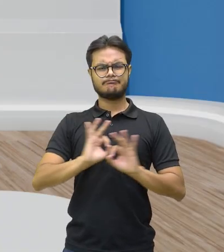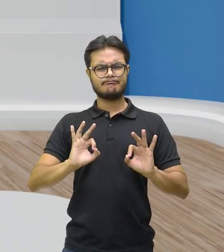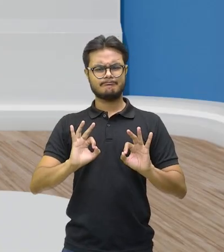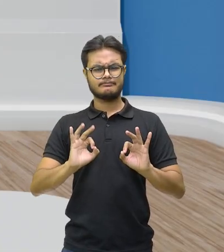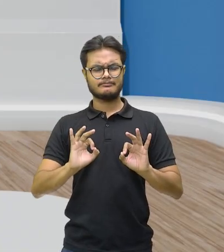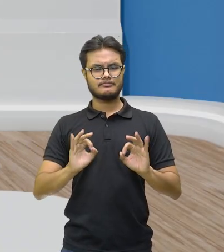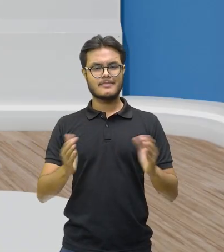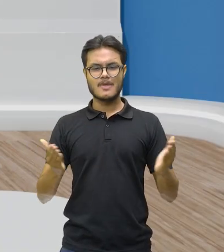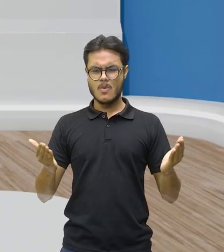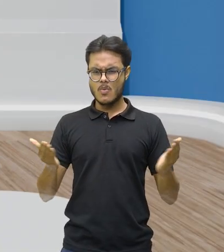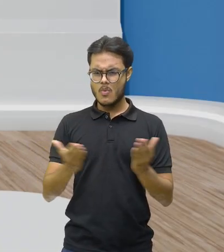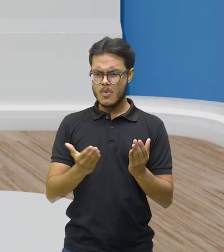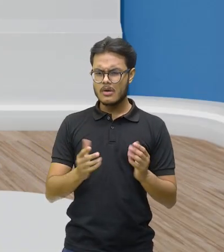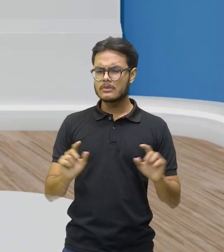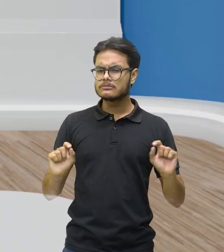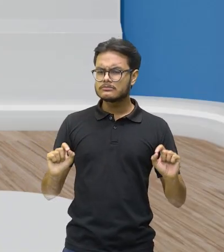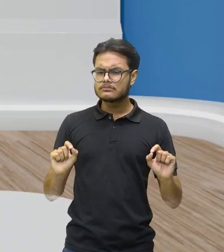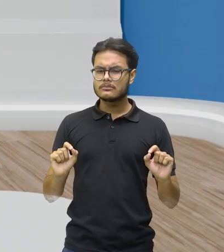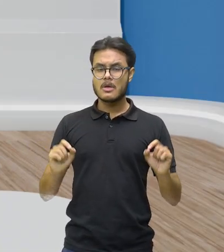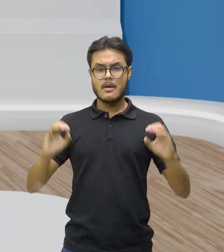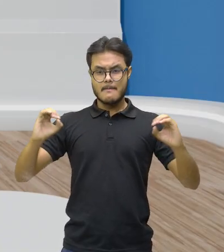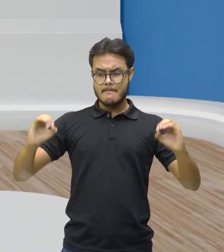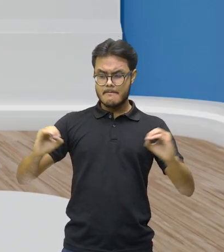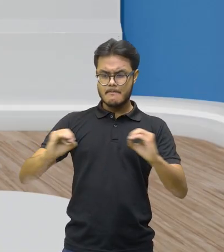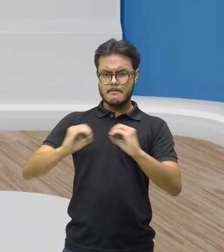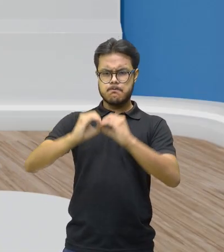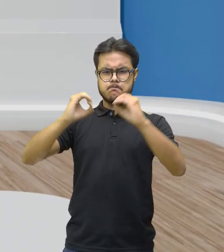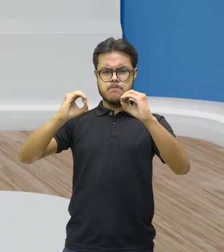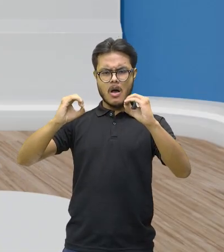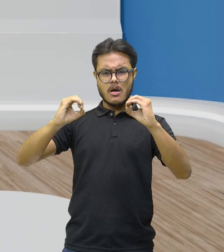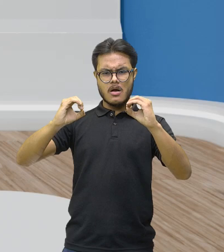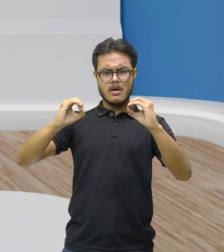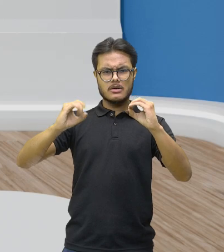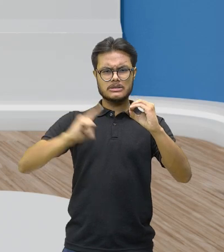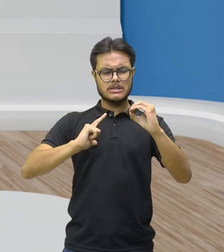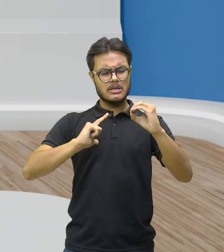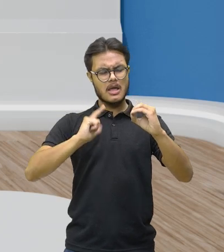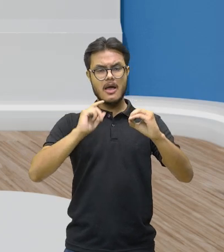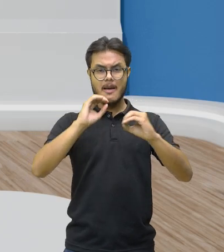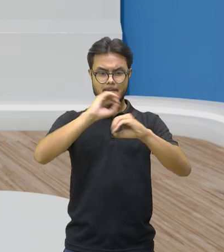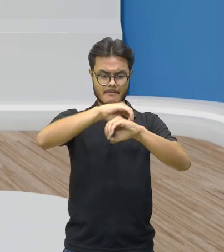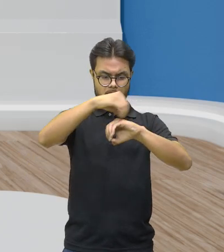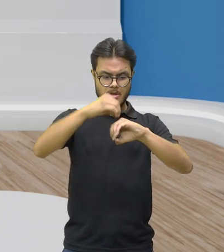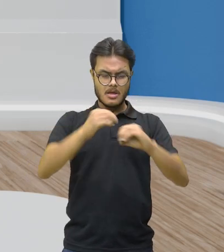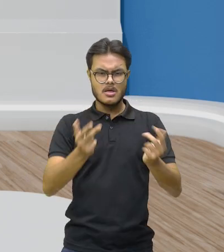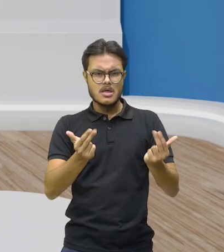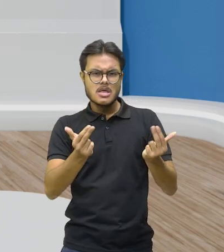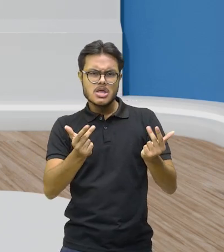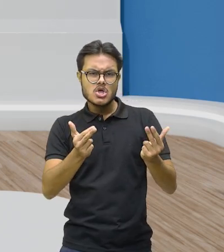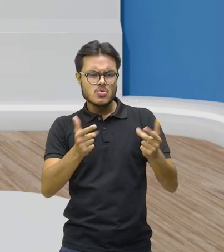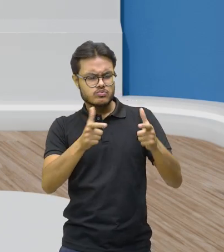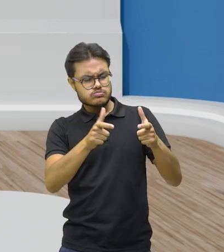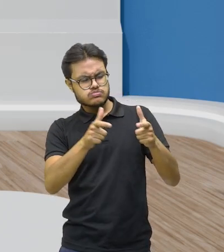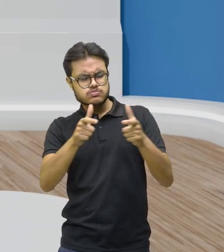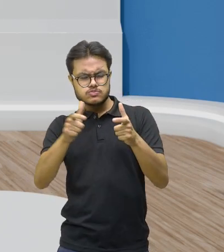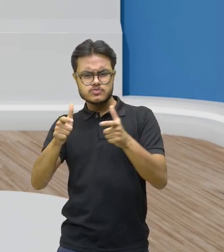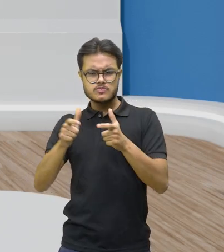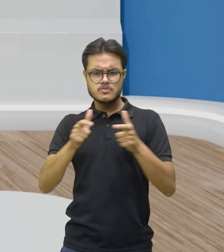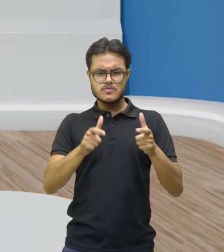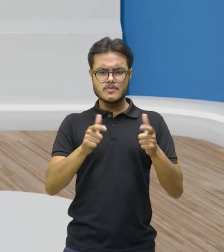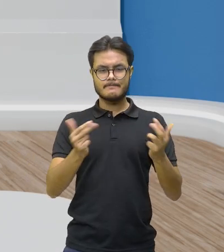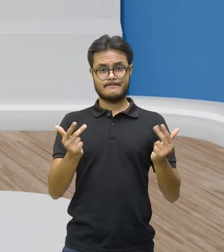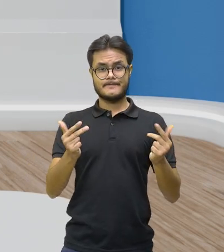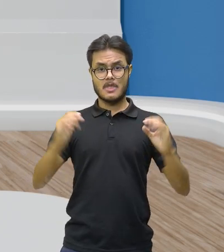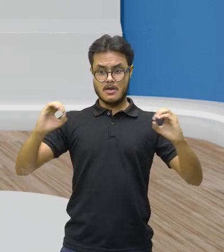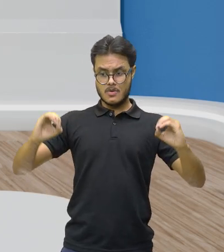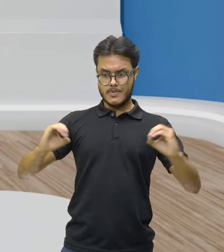Então o que nós vamos considerar? Que nessas colisões as moléculas são de mesmo tamanho, não esquece. E nesse caso, a colisão, como sendo